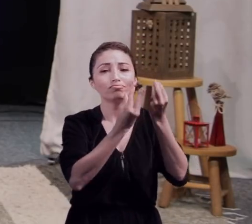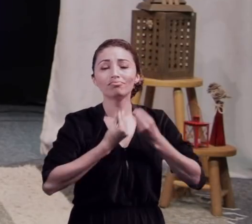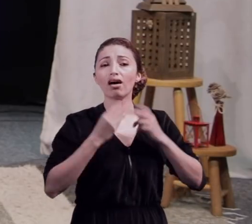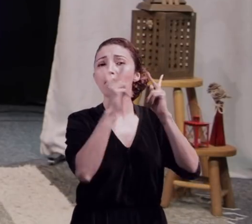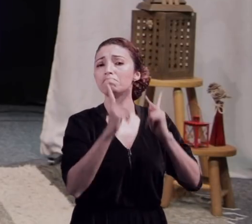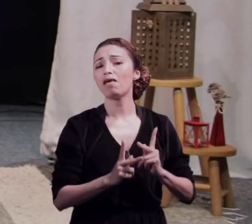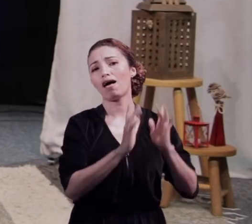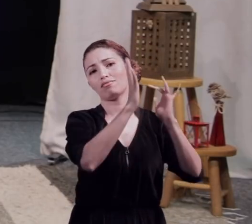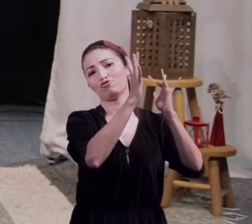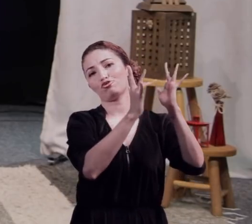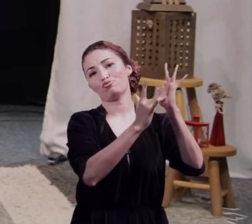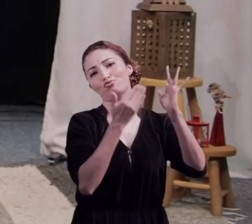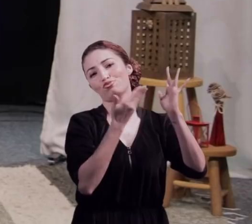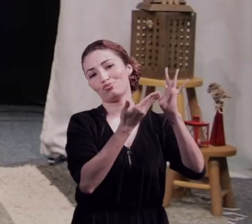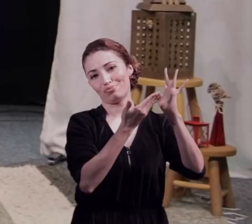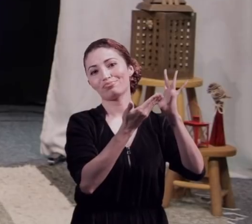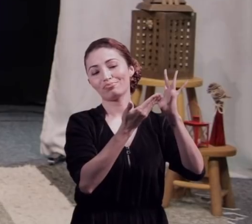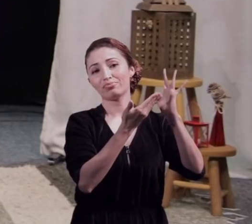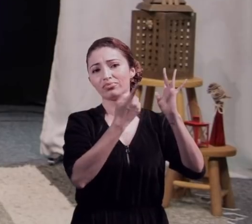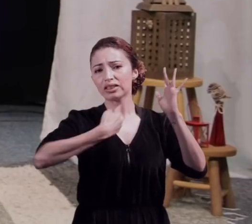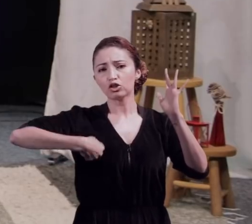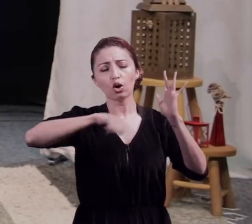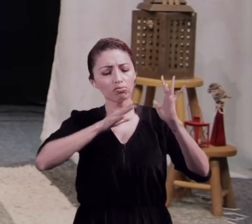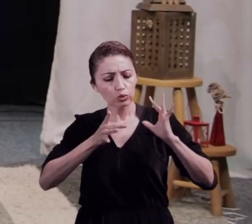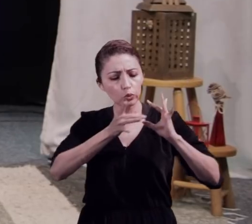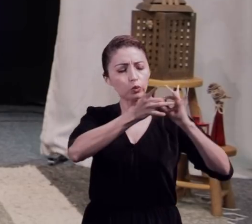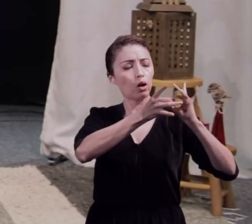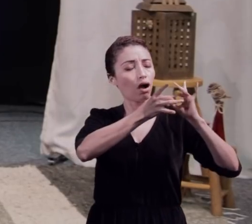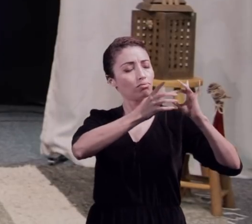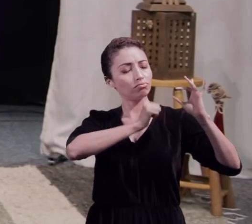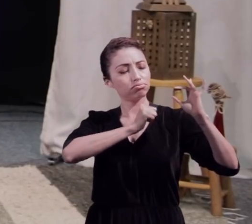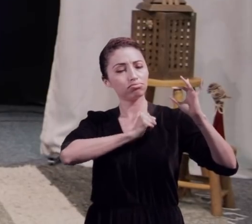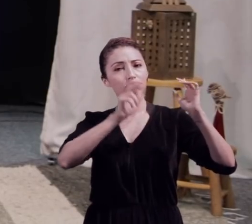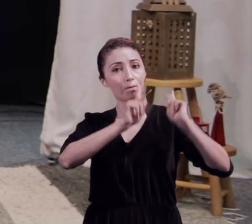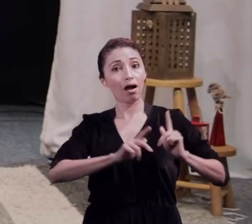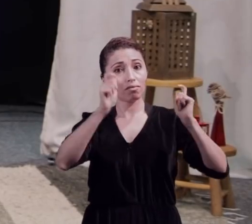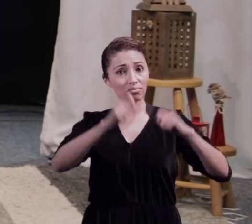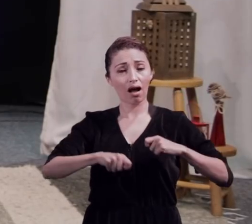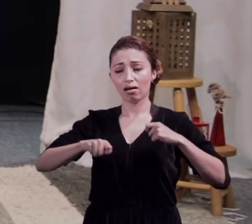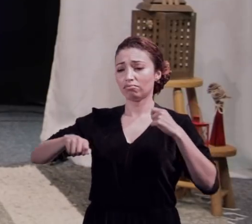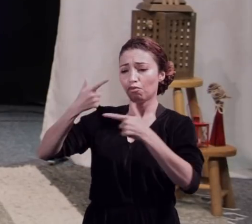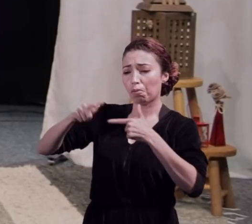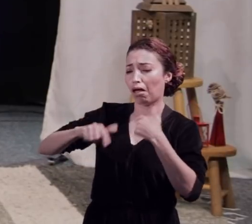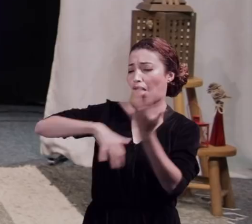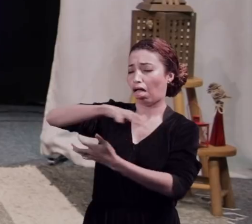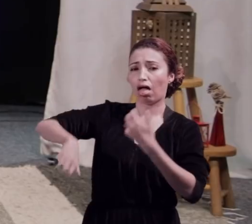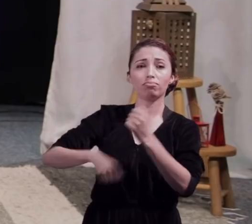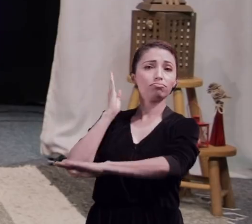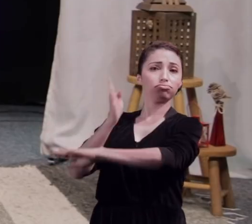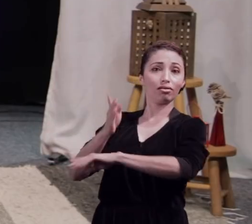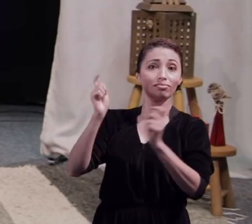estamos em Jesus, em paz, nós vamos vencer as aflições do mundo. Esse mundo